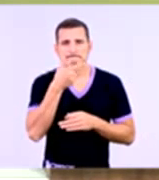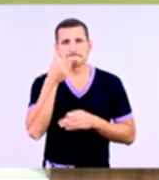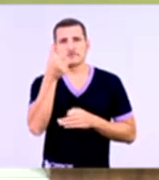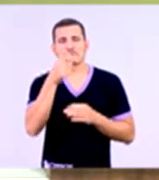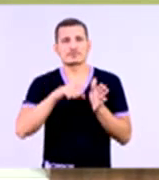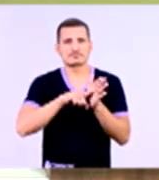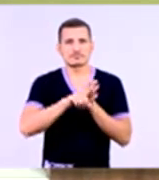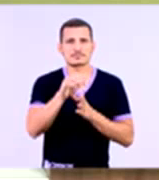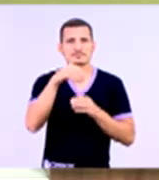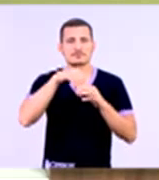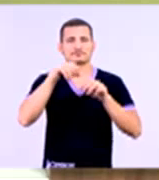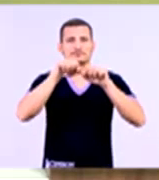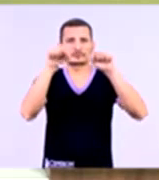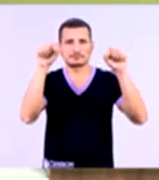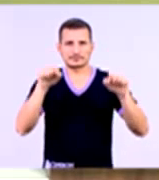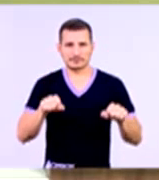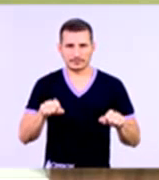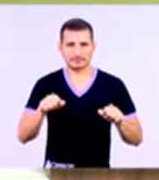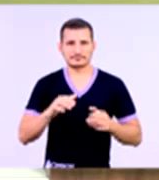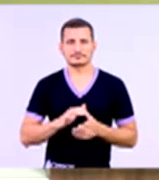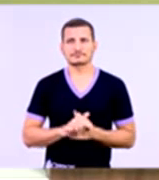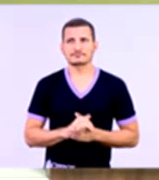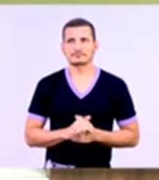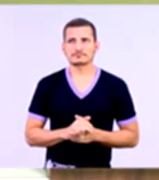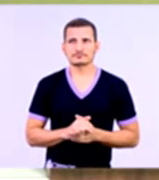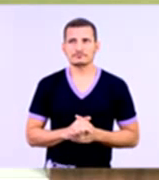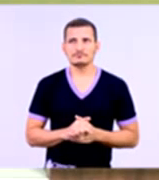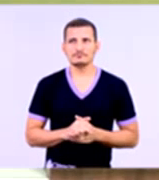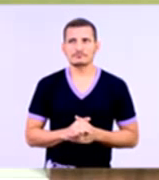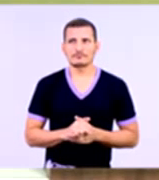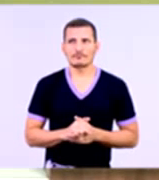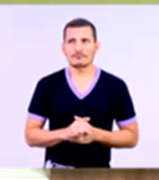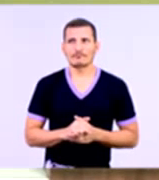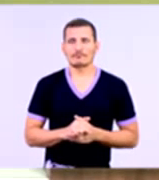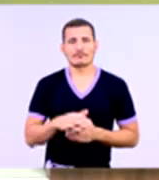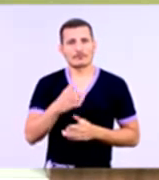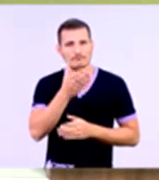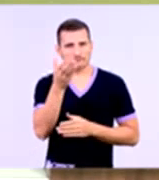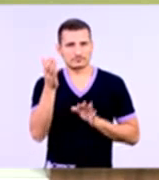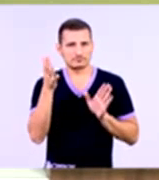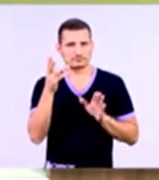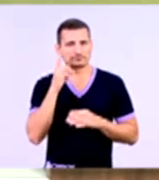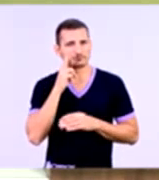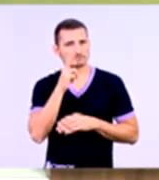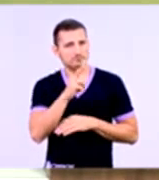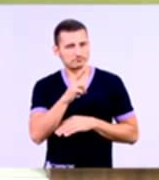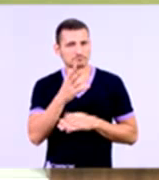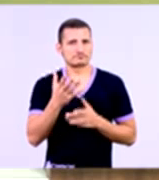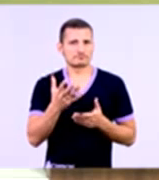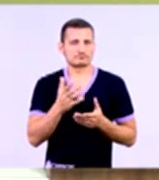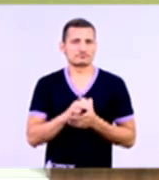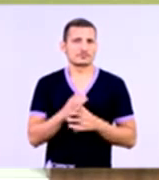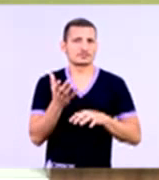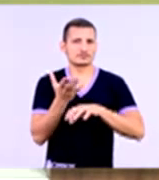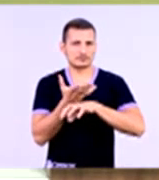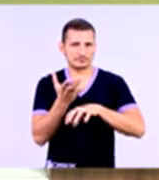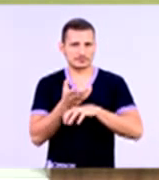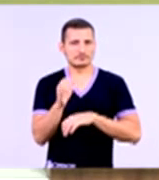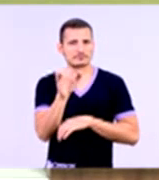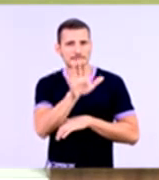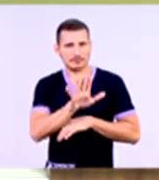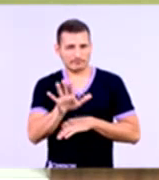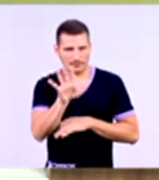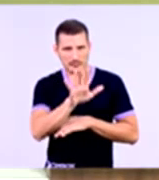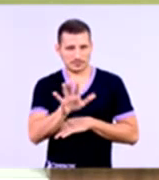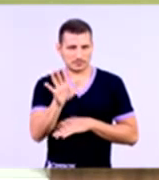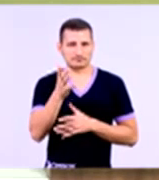sistema, né? Para a gente levar em consideração isso, provavelmente vocês já devem ter visto isso na disciplina de interface